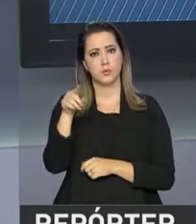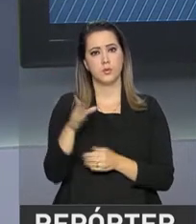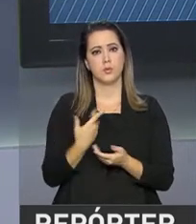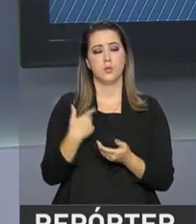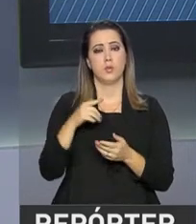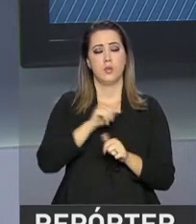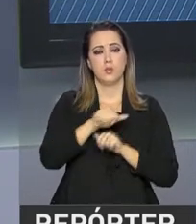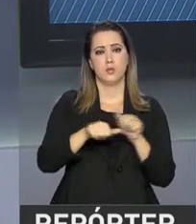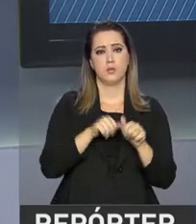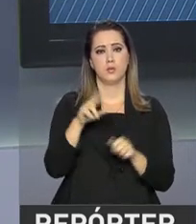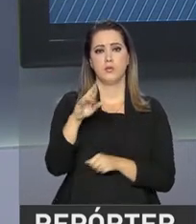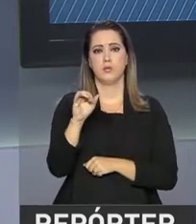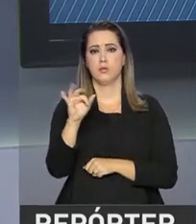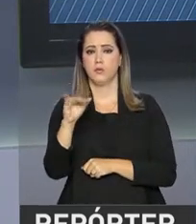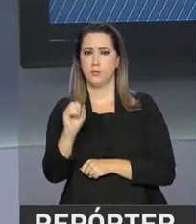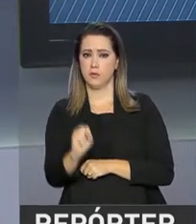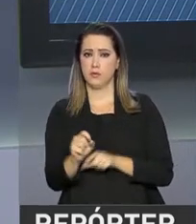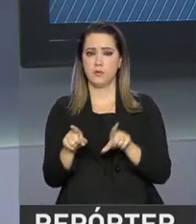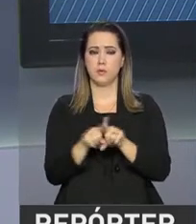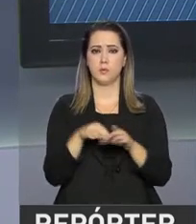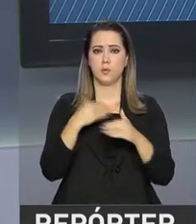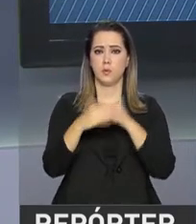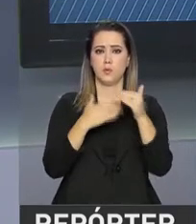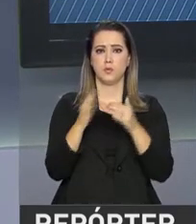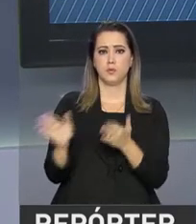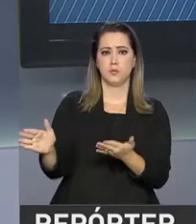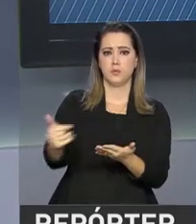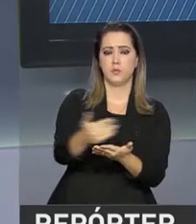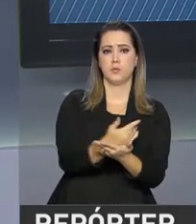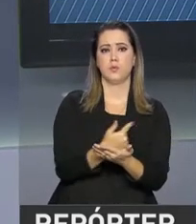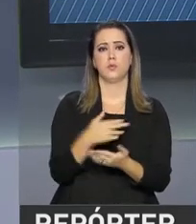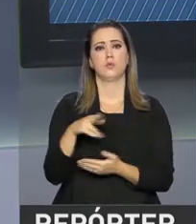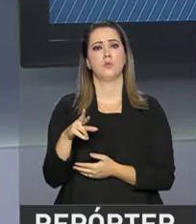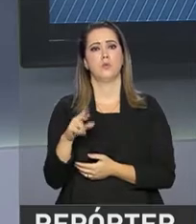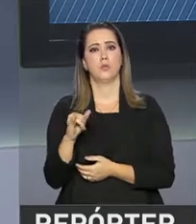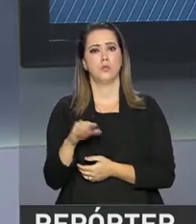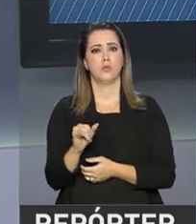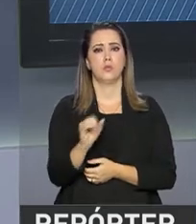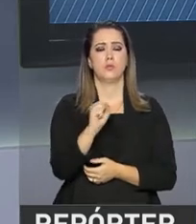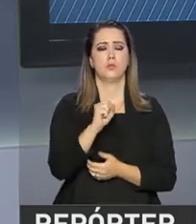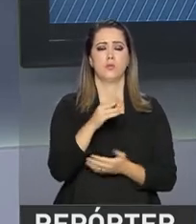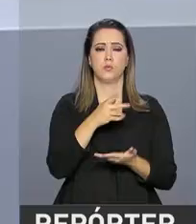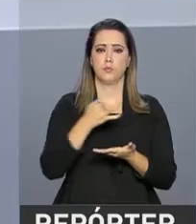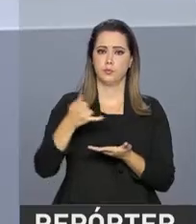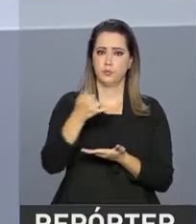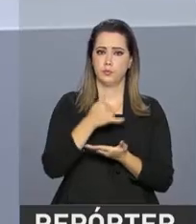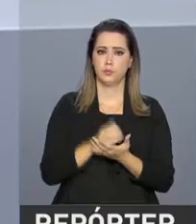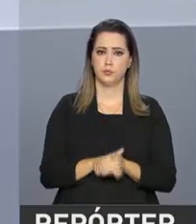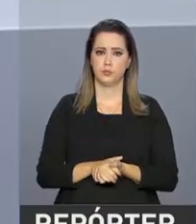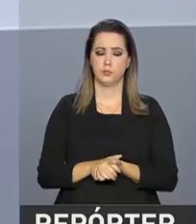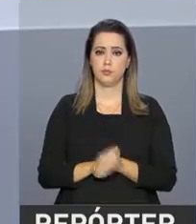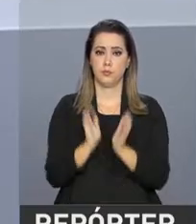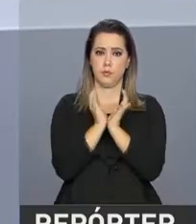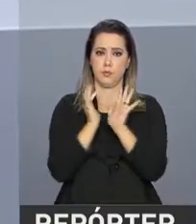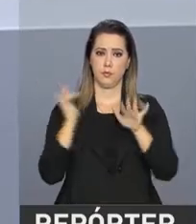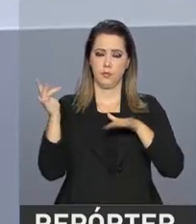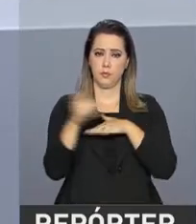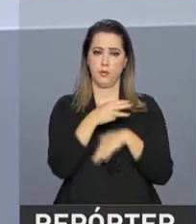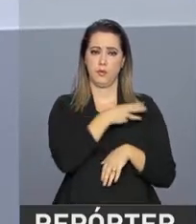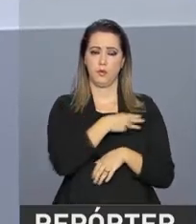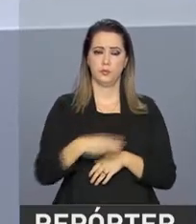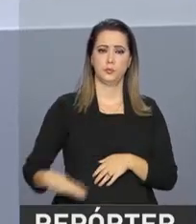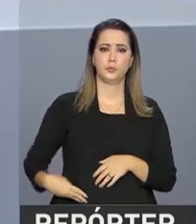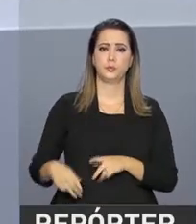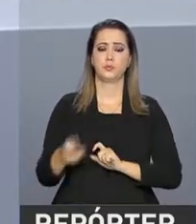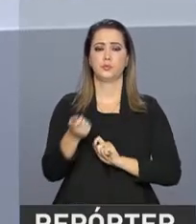Temer, como a edição de um novo refis e também com o aumento da receita dos royalties do petróleo. Pelas redes sociais, o ministro